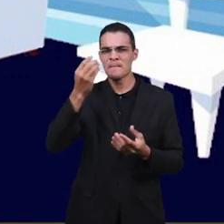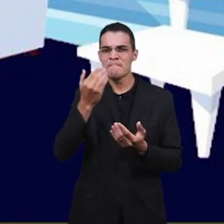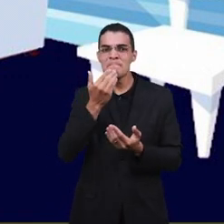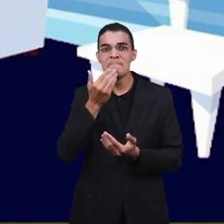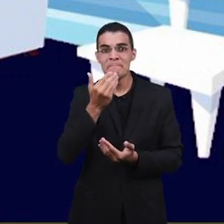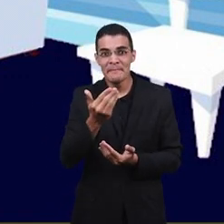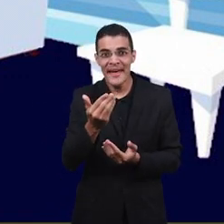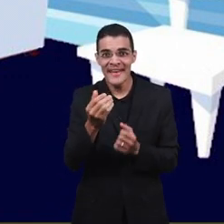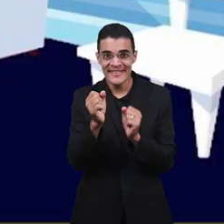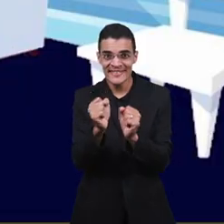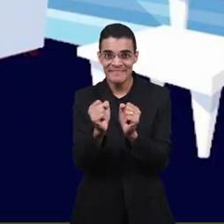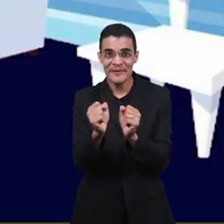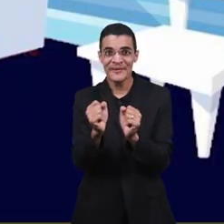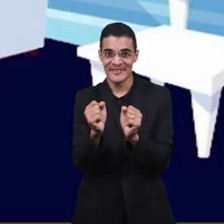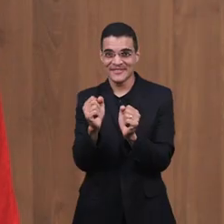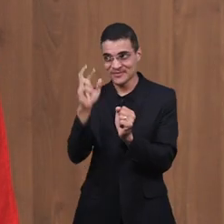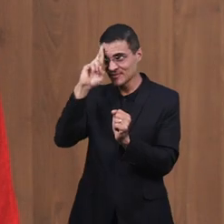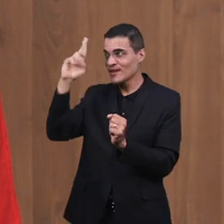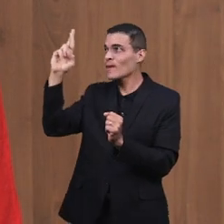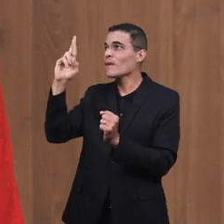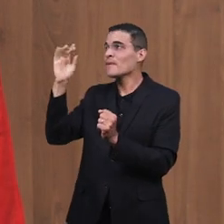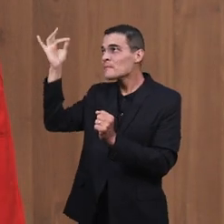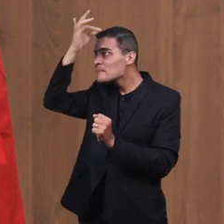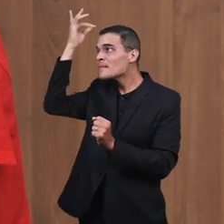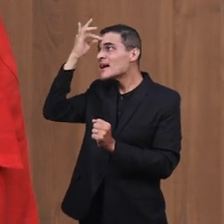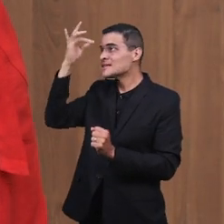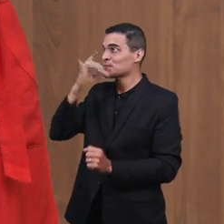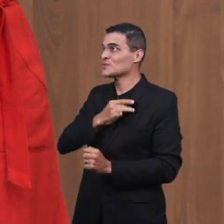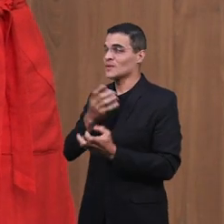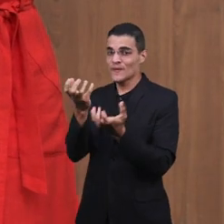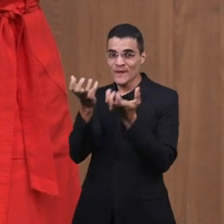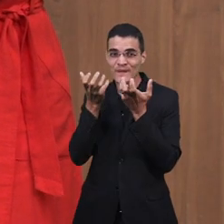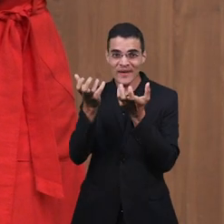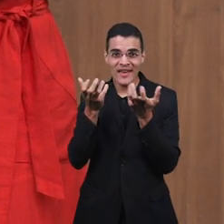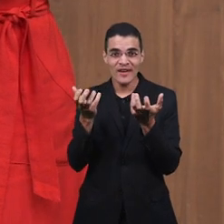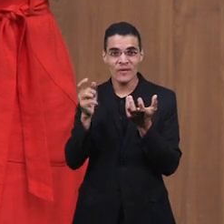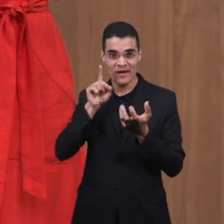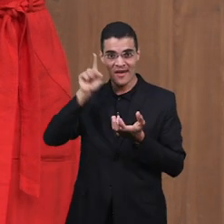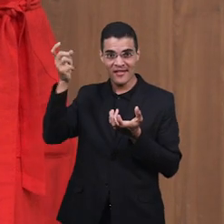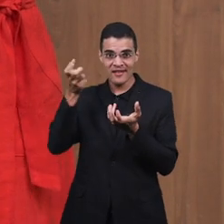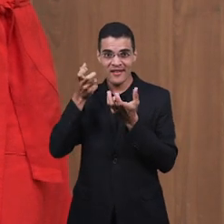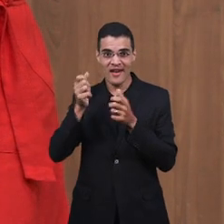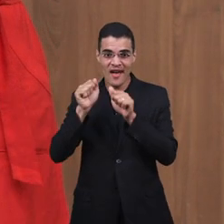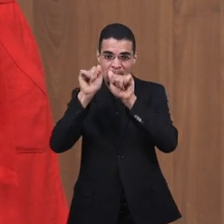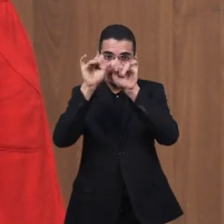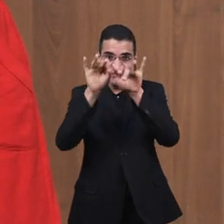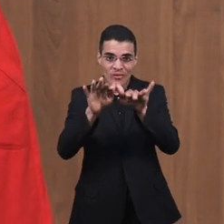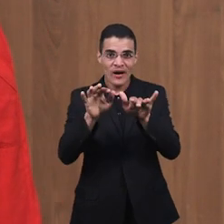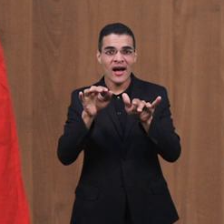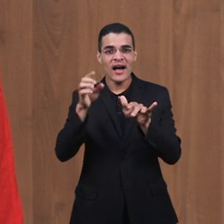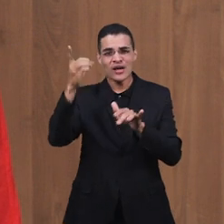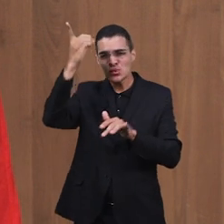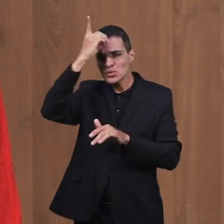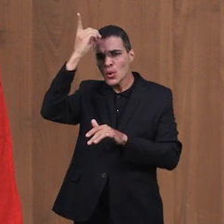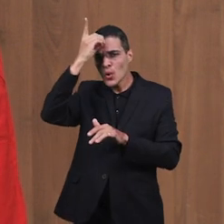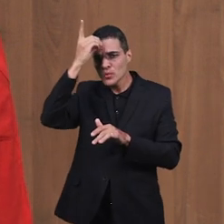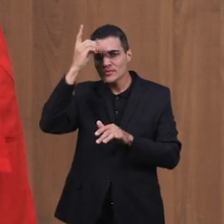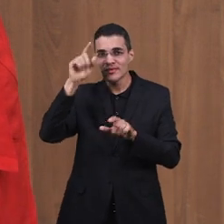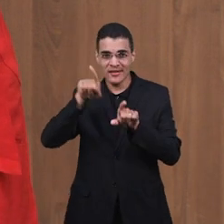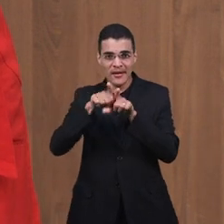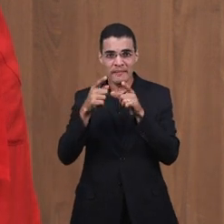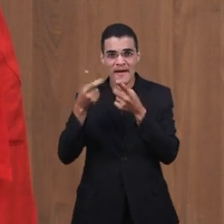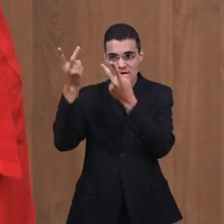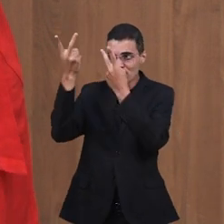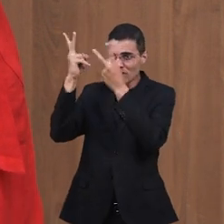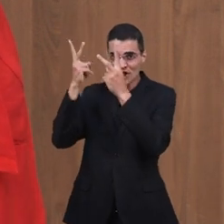que te batize com o Espírito Santo. O Senhor quer nos usar, nos dar dons espirituais e nos